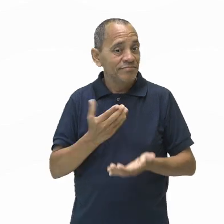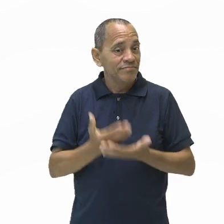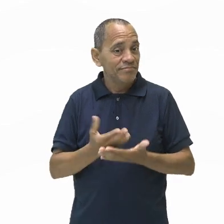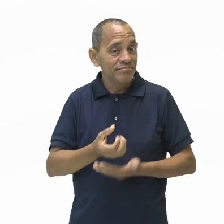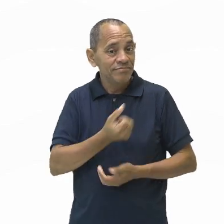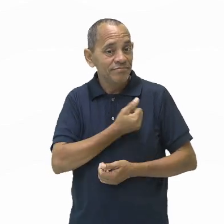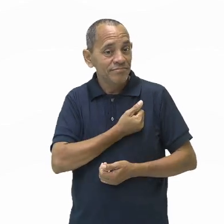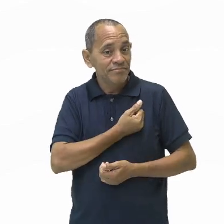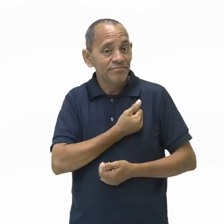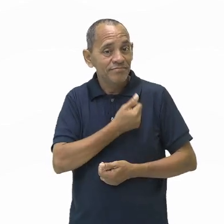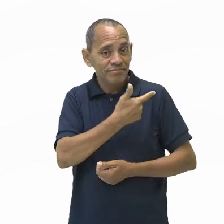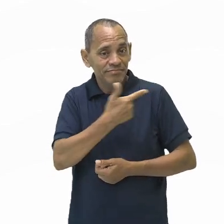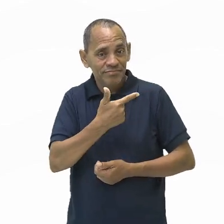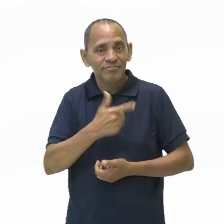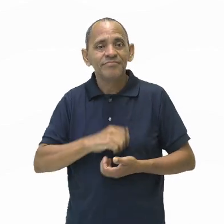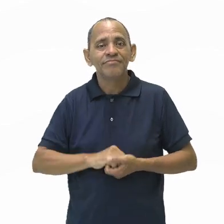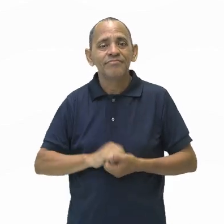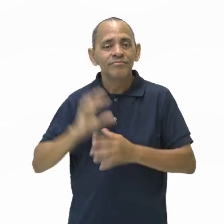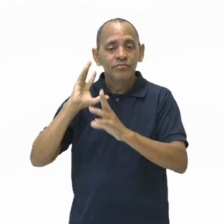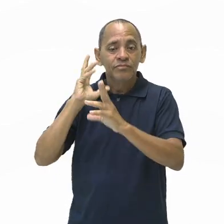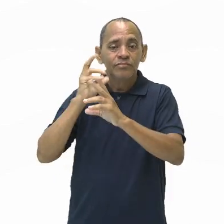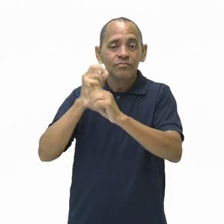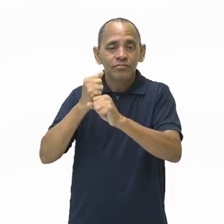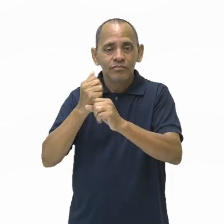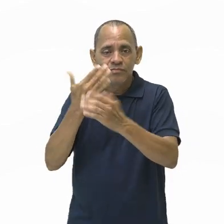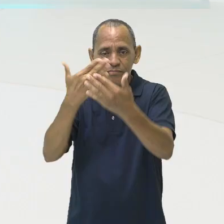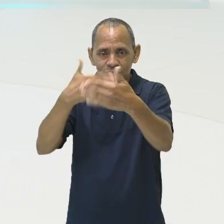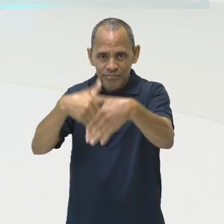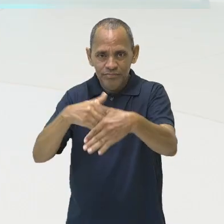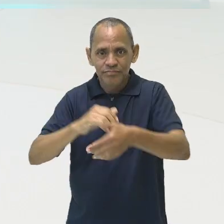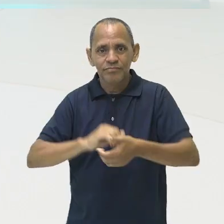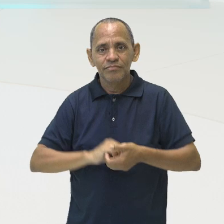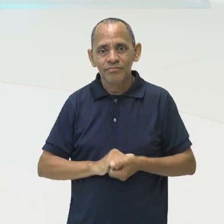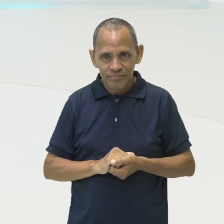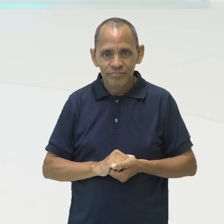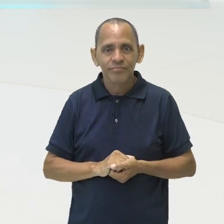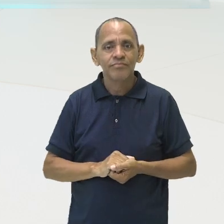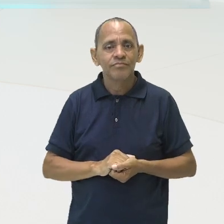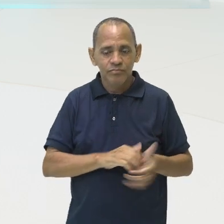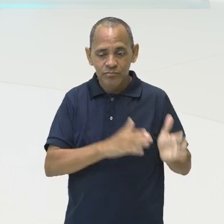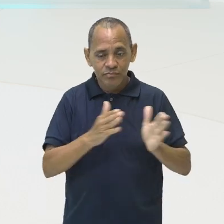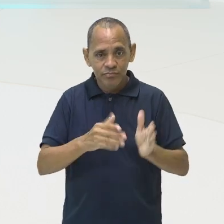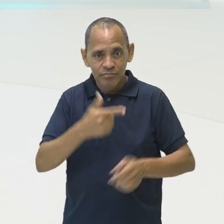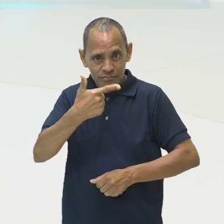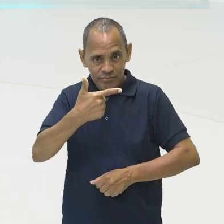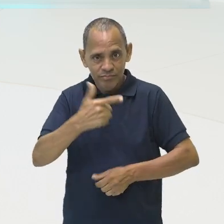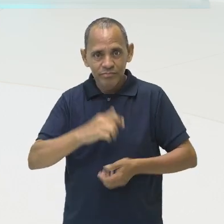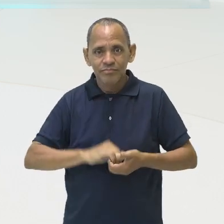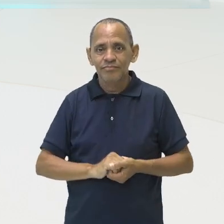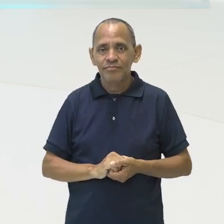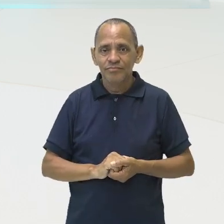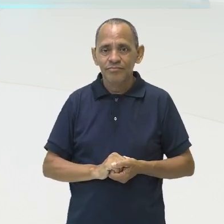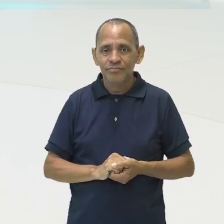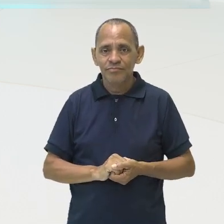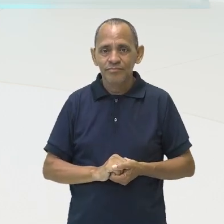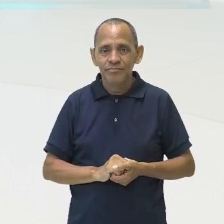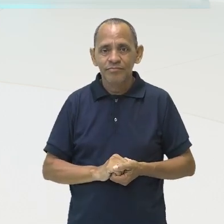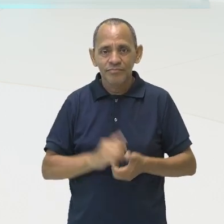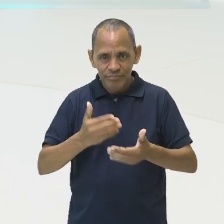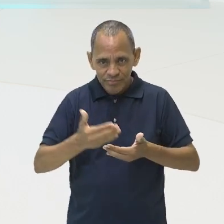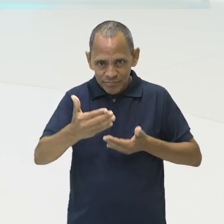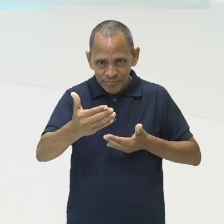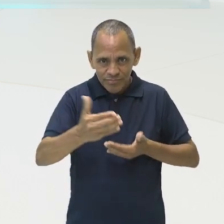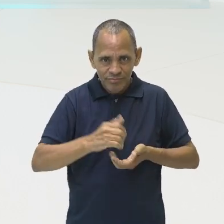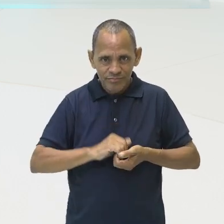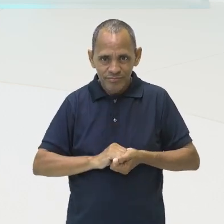número 22, teremos a nossa revisão e avaliação da unidade 2, certo? Vamos à nossa revisão.